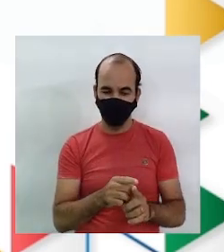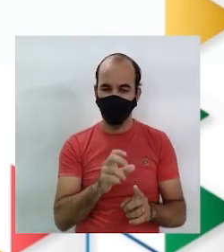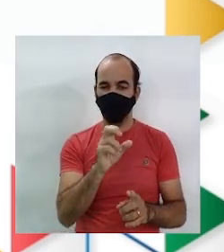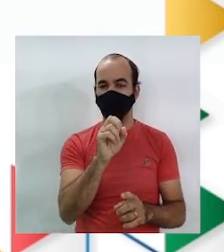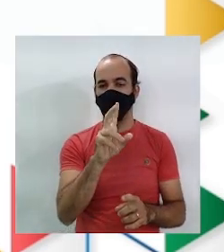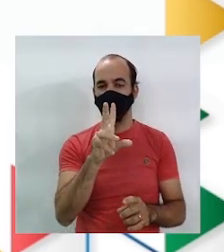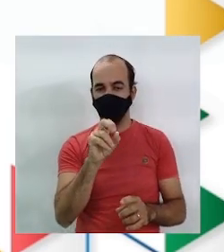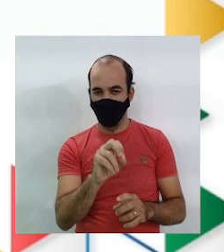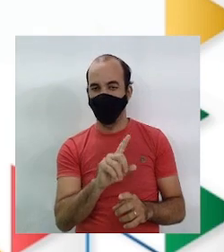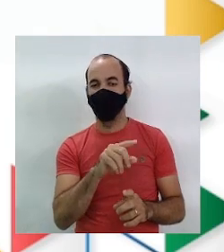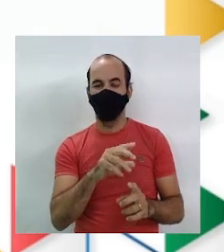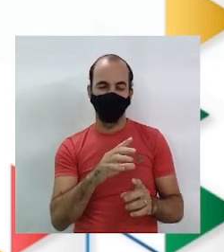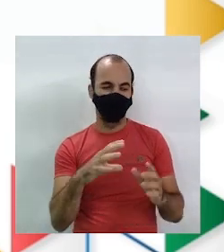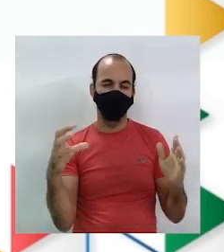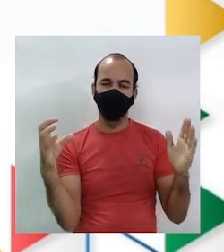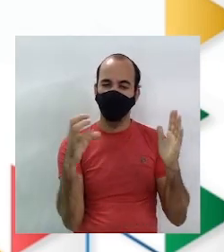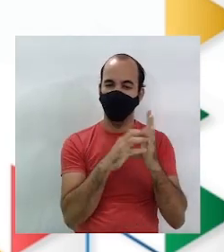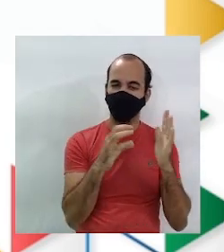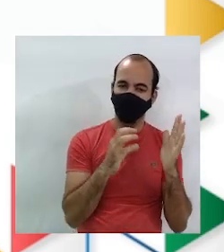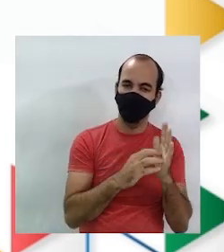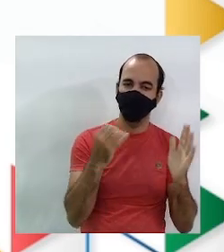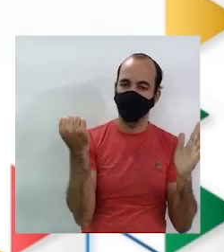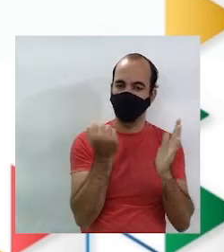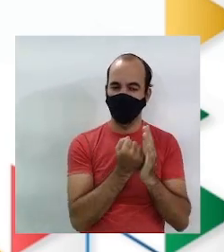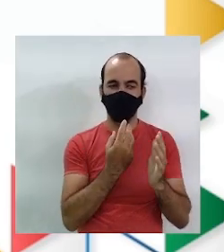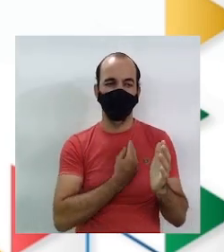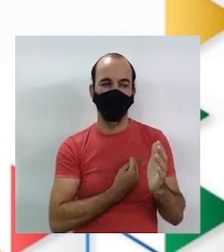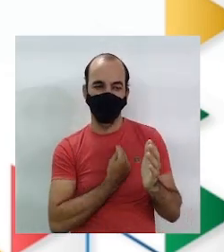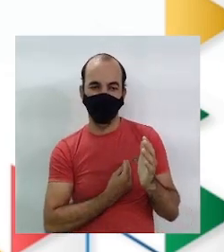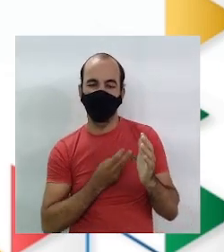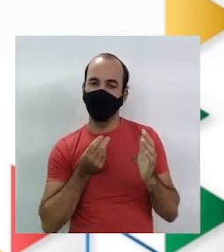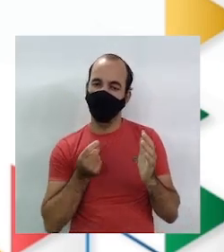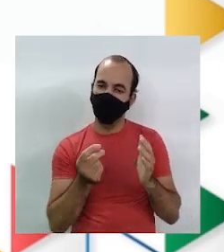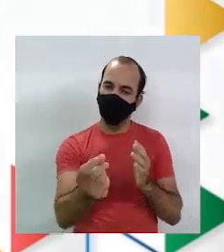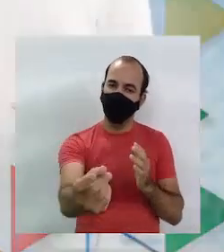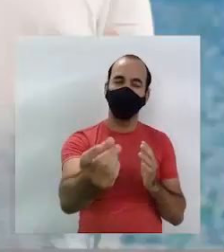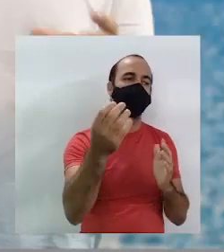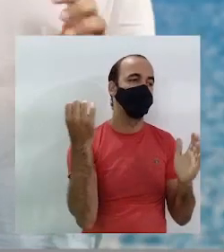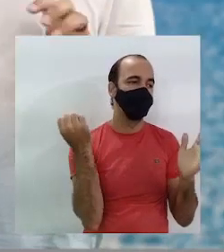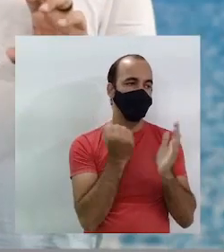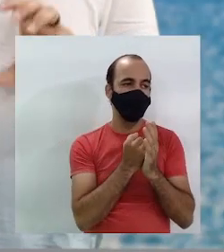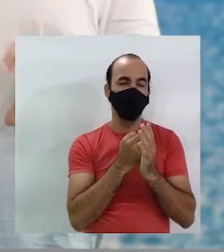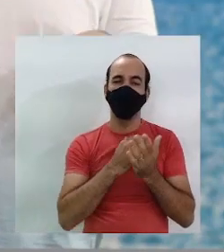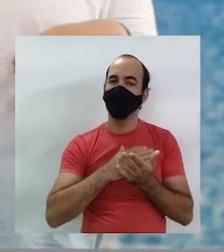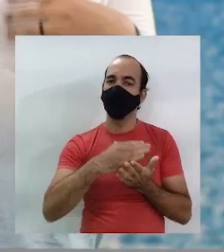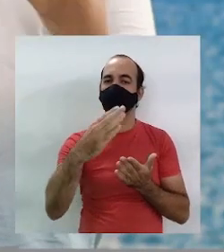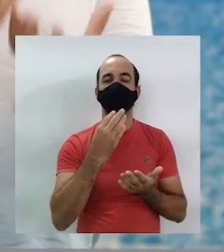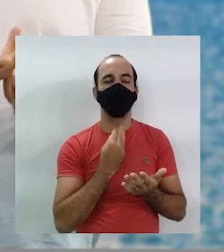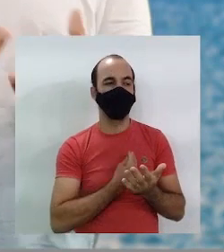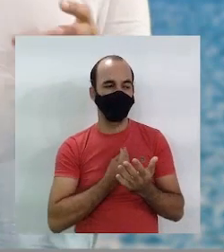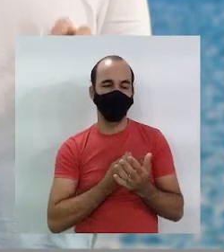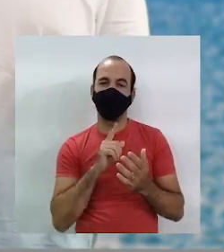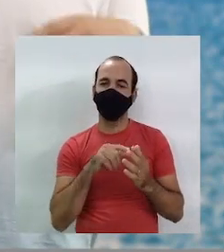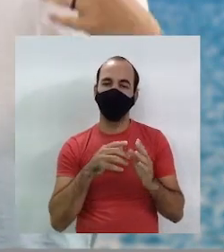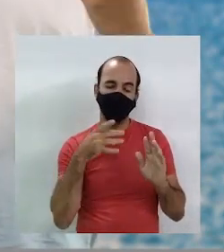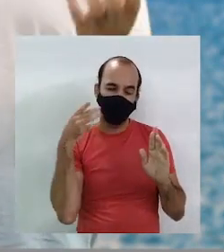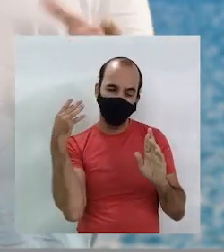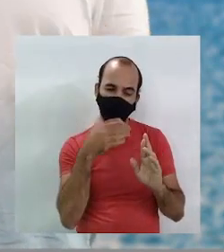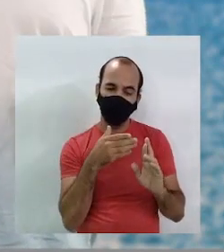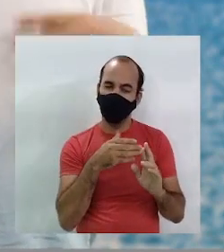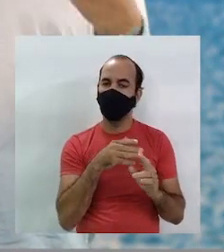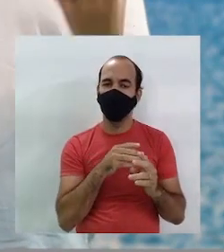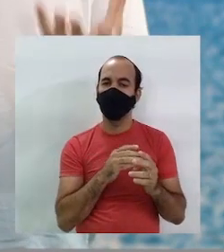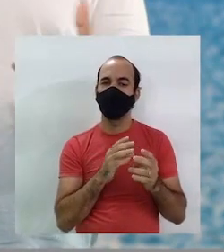aí, que simboliza a imortalidade, simboliza a vida, simboliza a origem, né? Então ele tem um apelo muito forte a essa